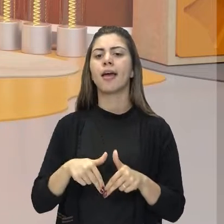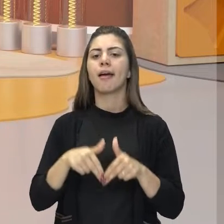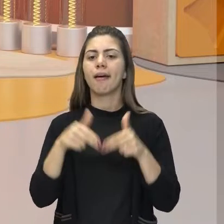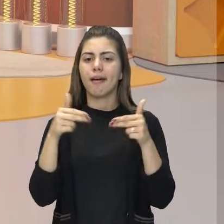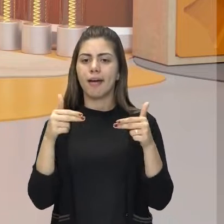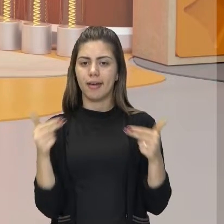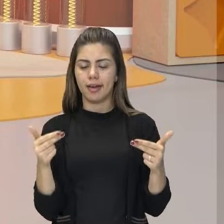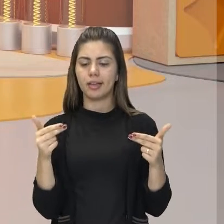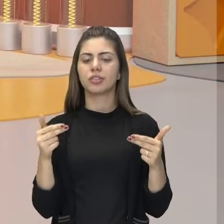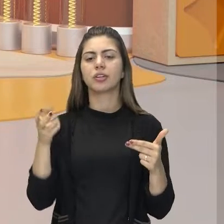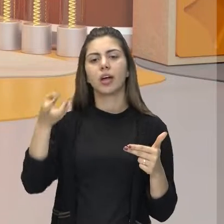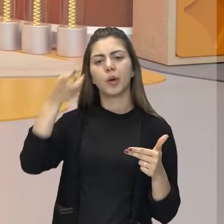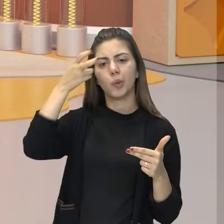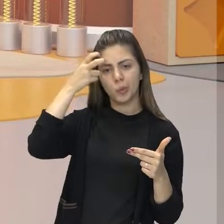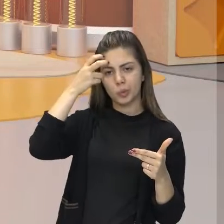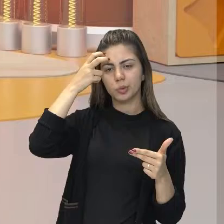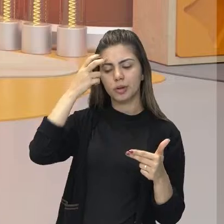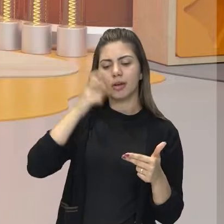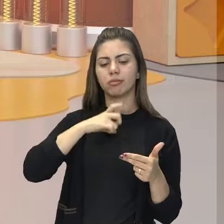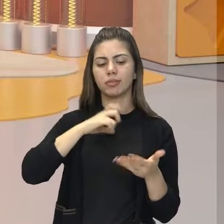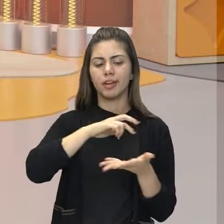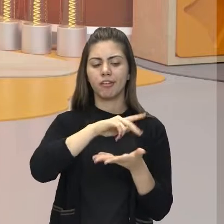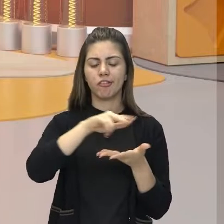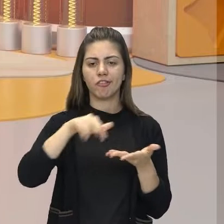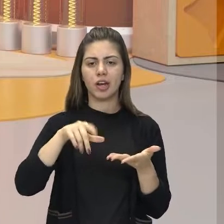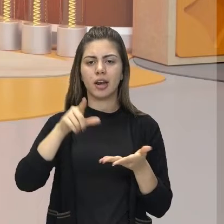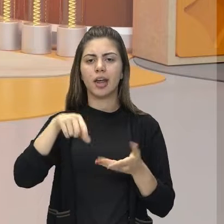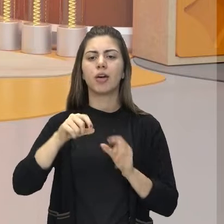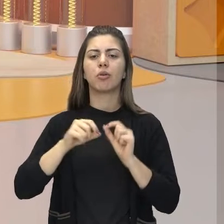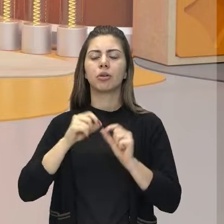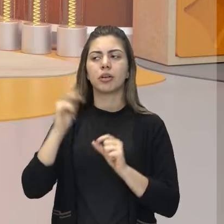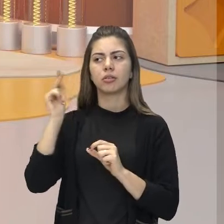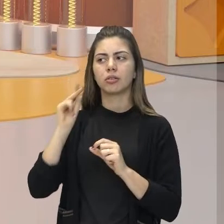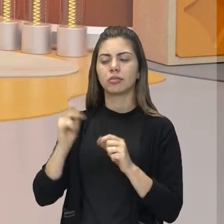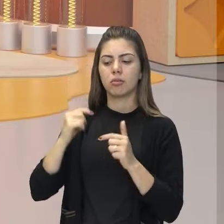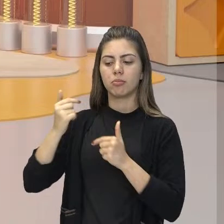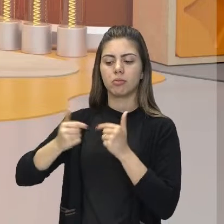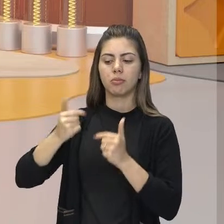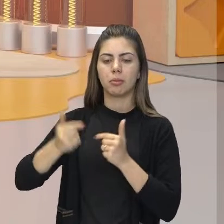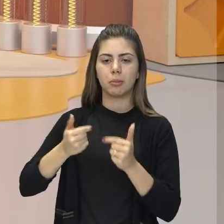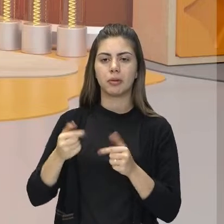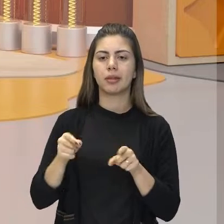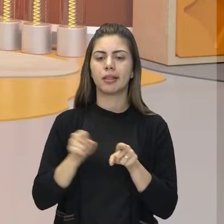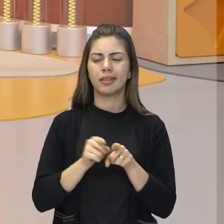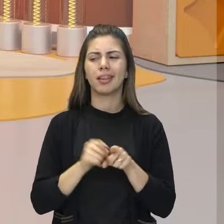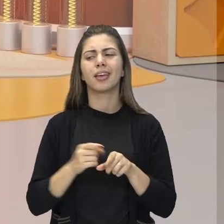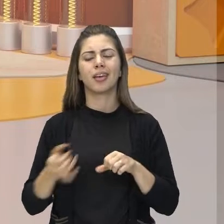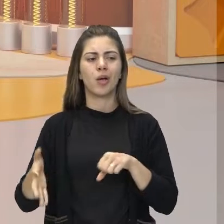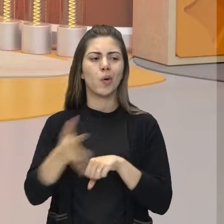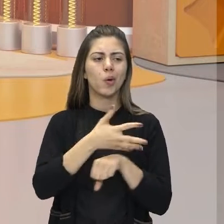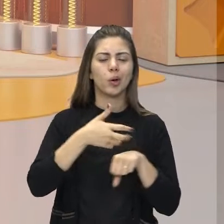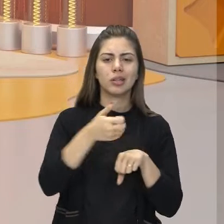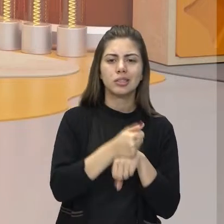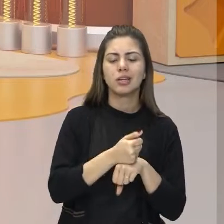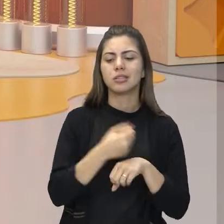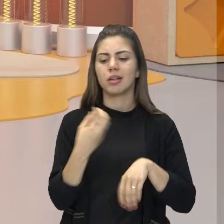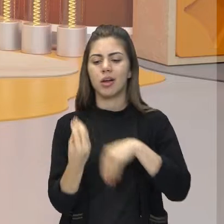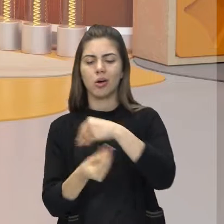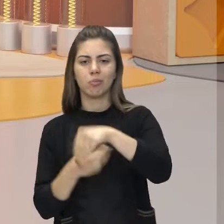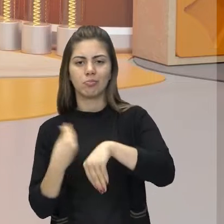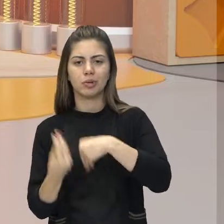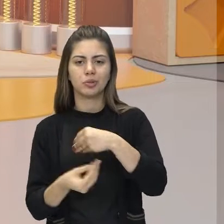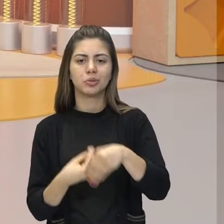e cultural, que é resultado de uma história complexa de colonização, miscigenação